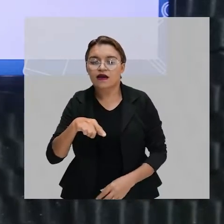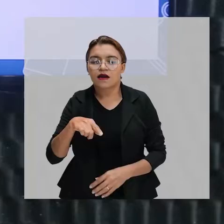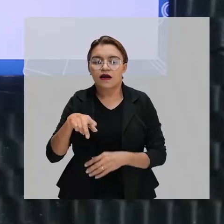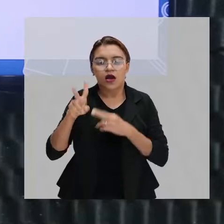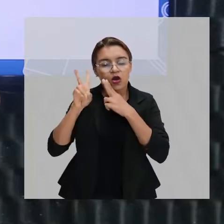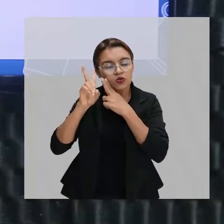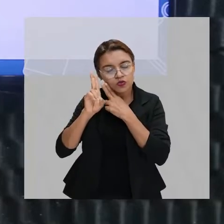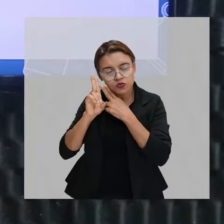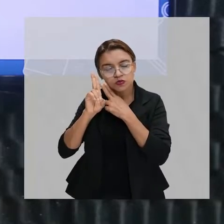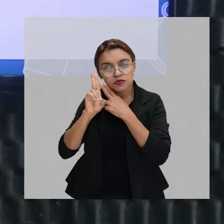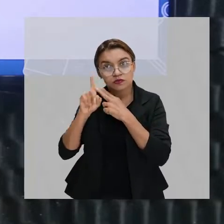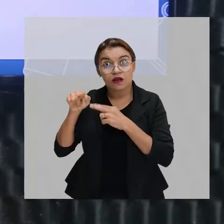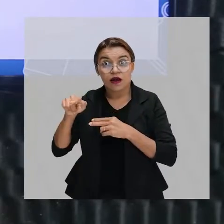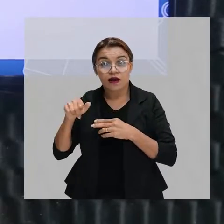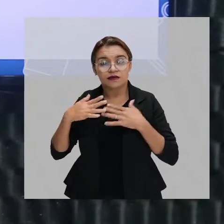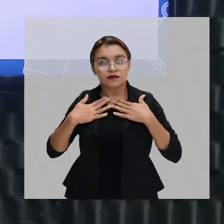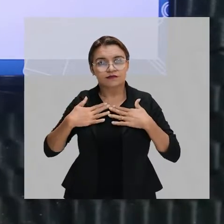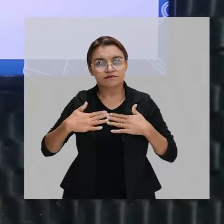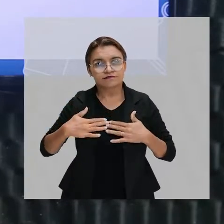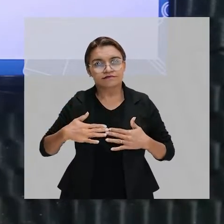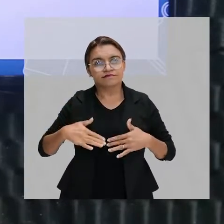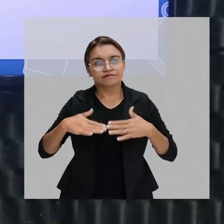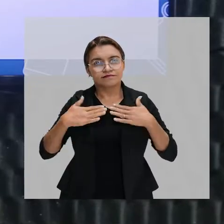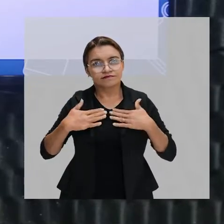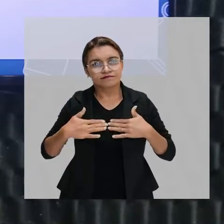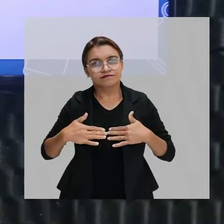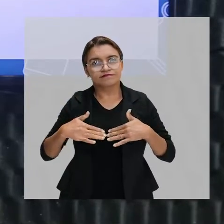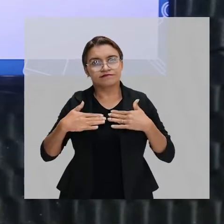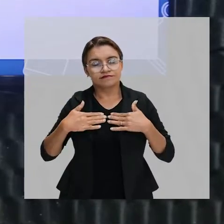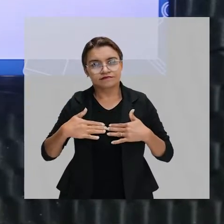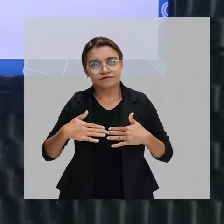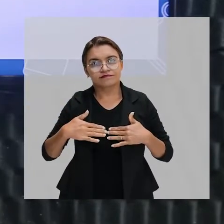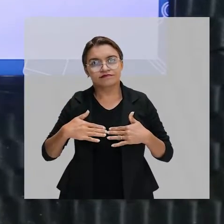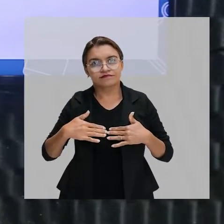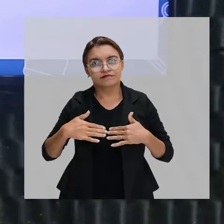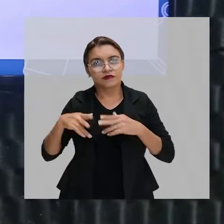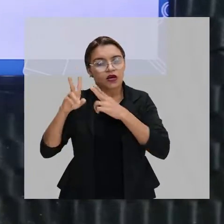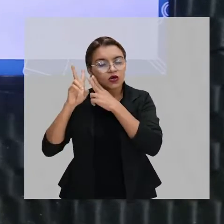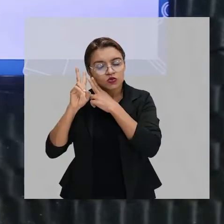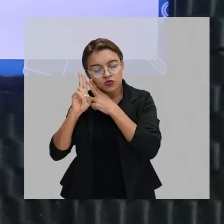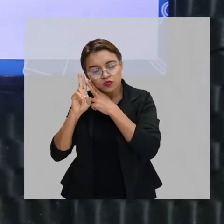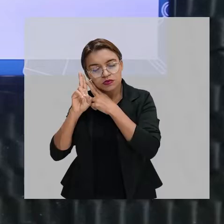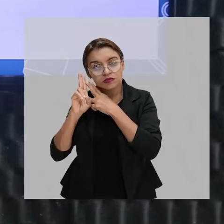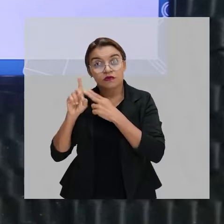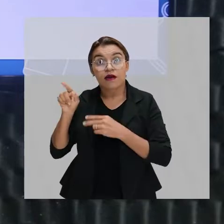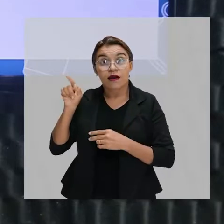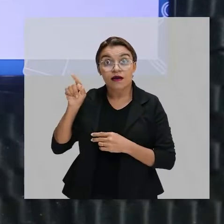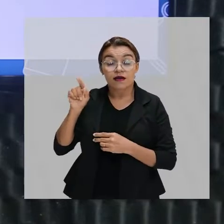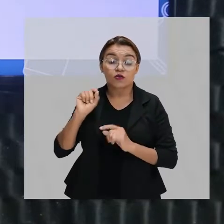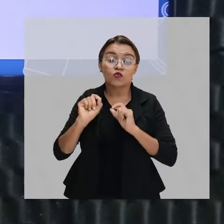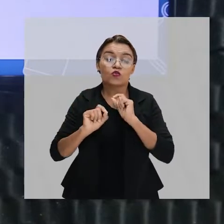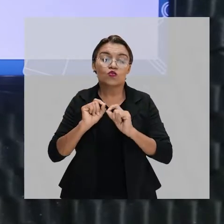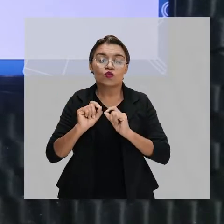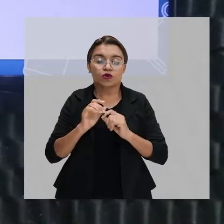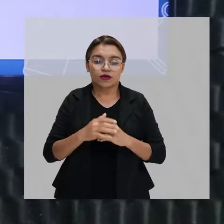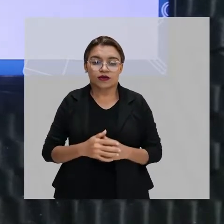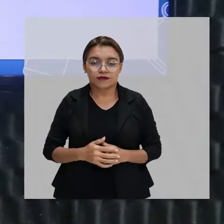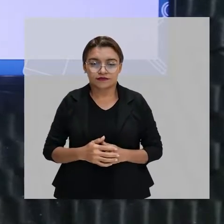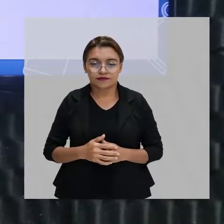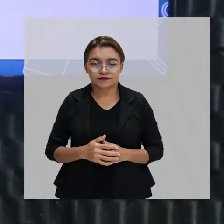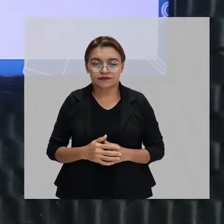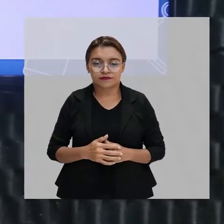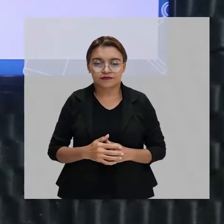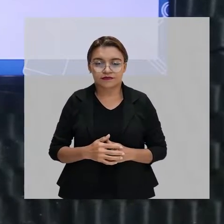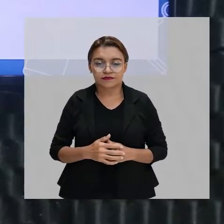no estado de repouso que ele está dormindo ele está tendo o que está em repouso